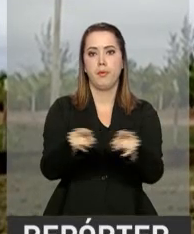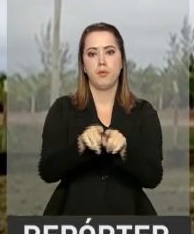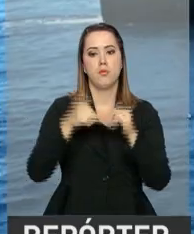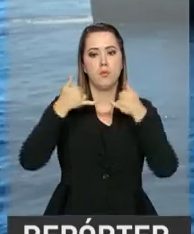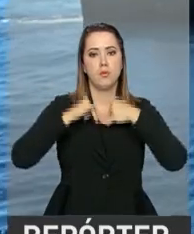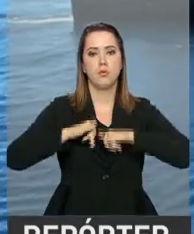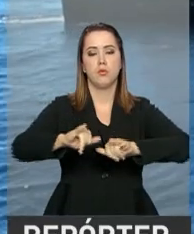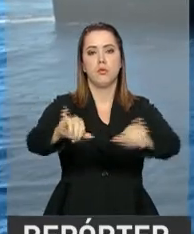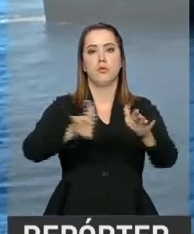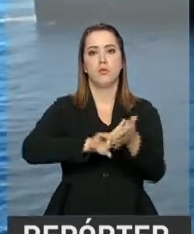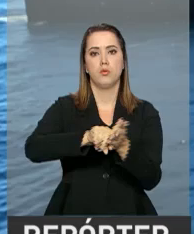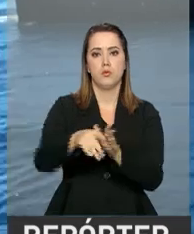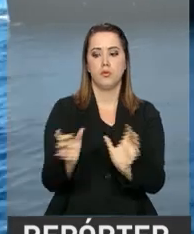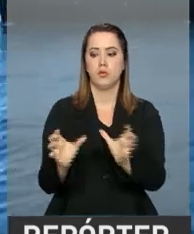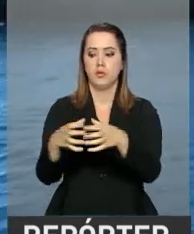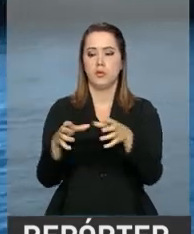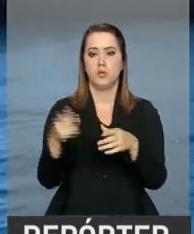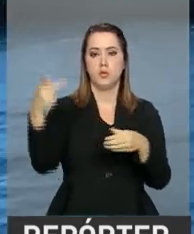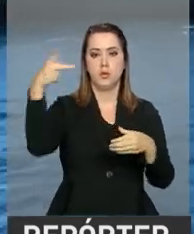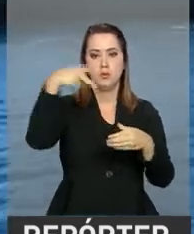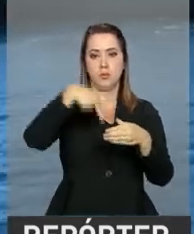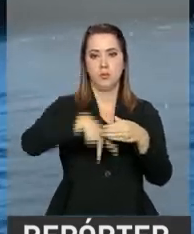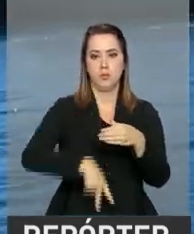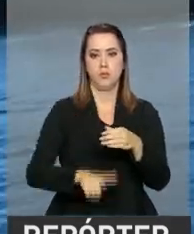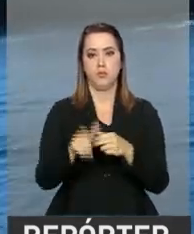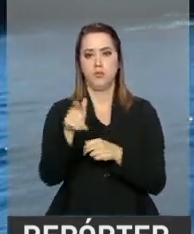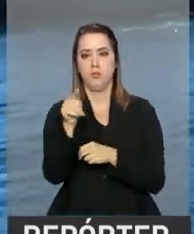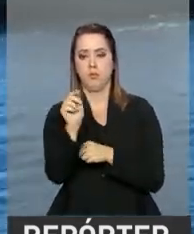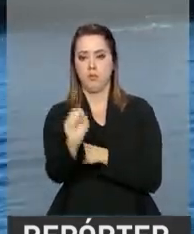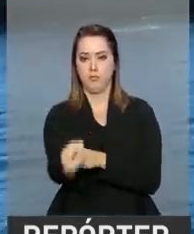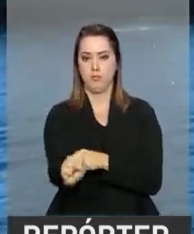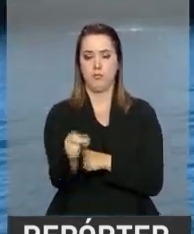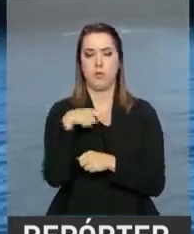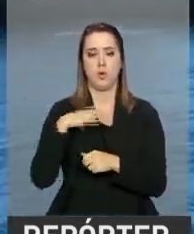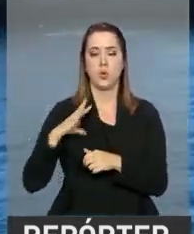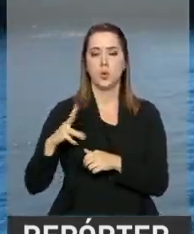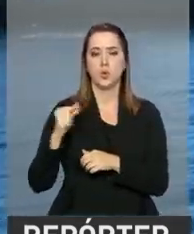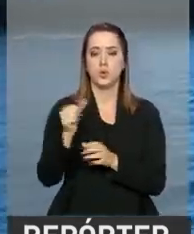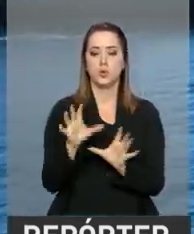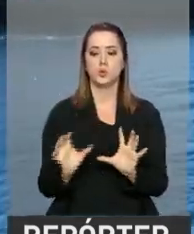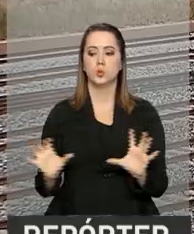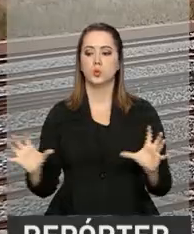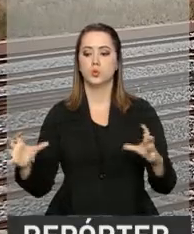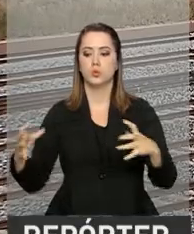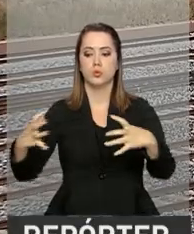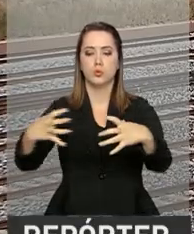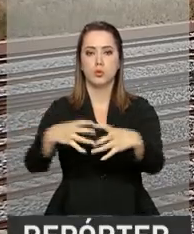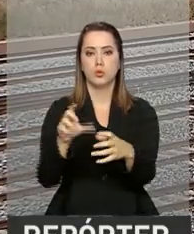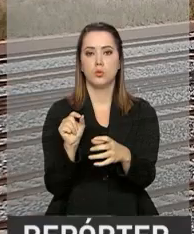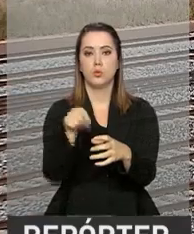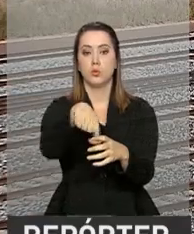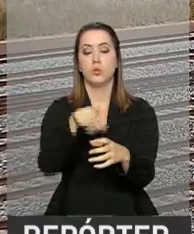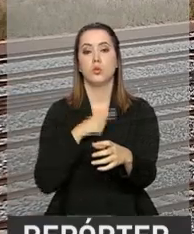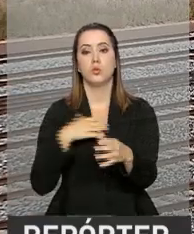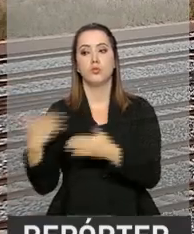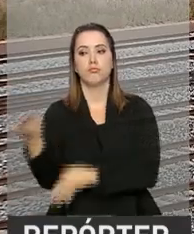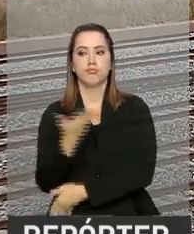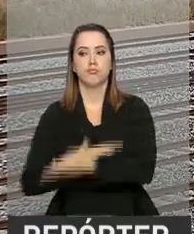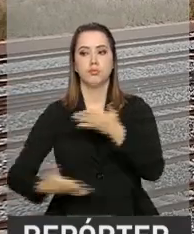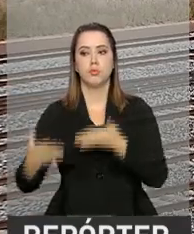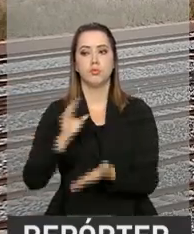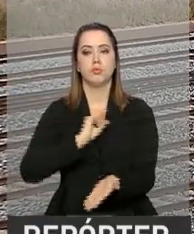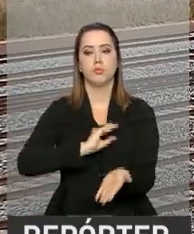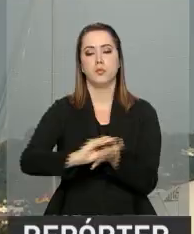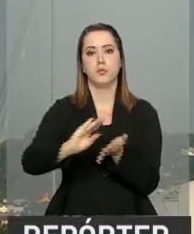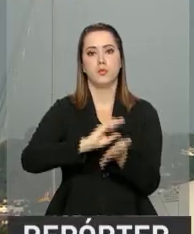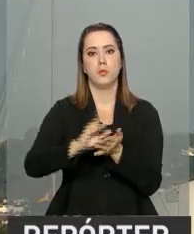energia além da área de petróleo e gás natural Tudo faz parte do programa de parcerias de investimentos